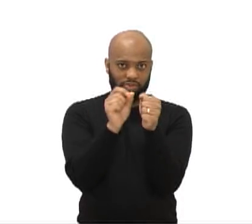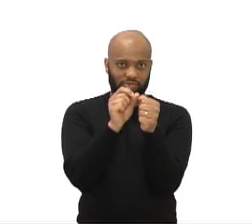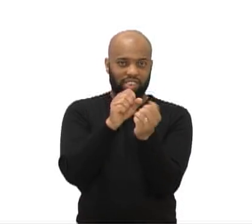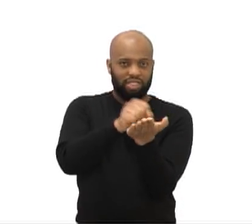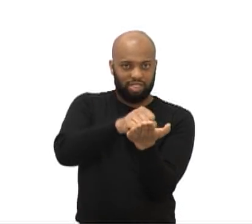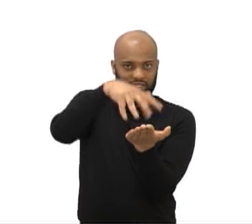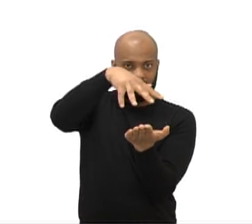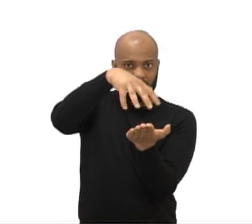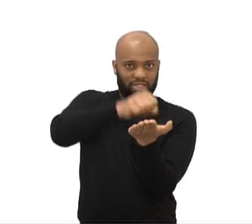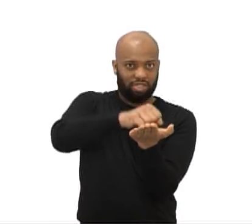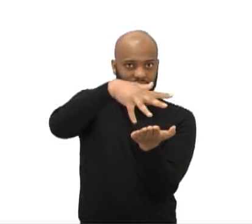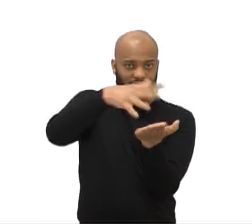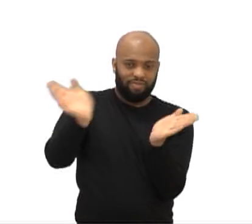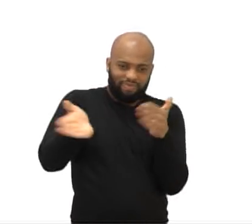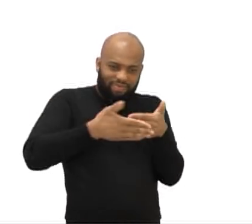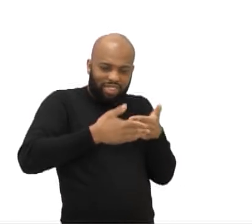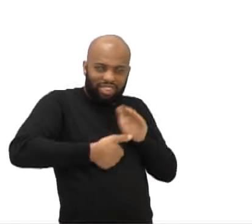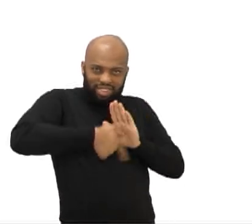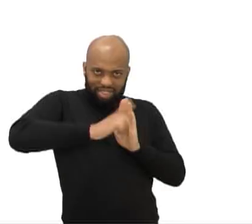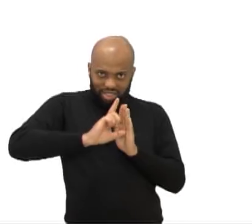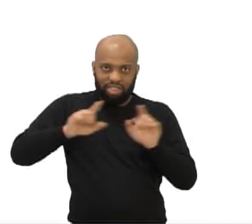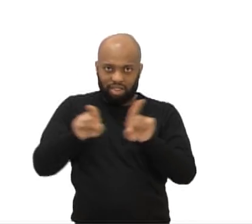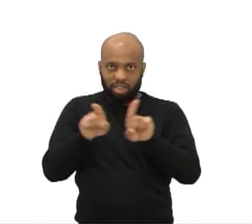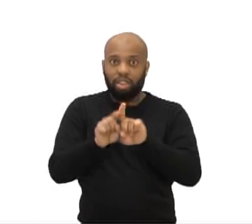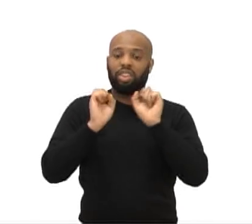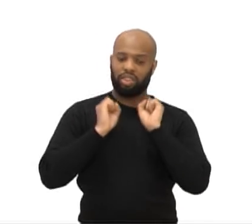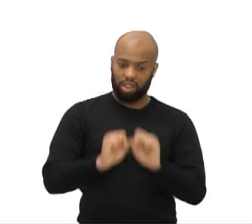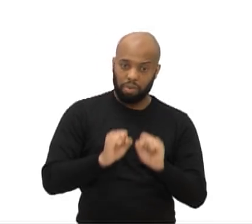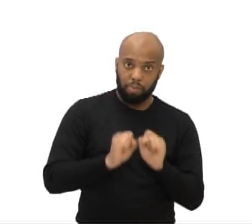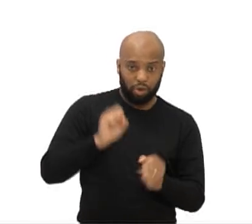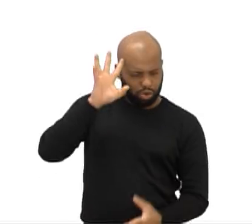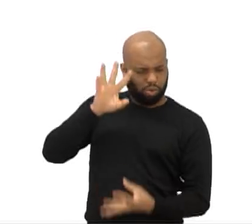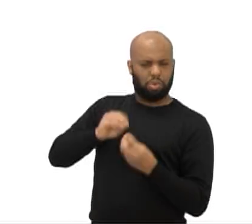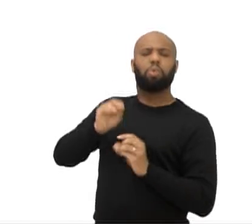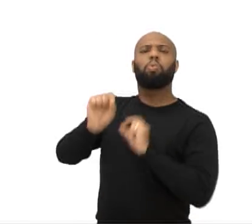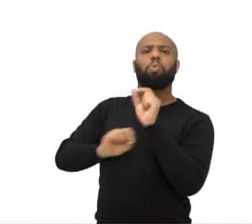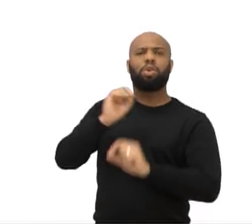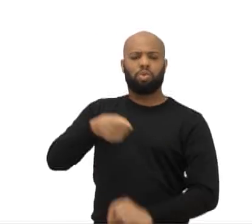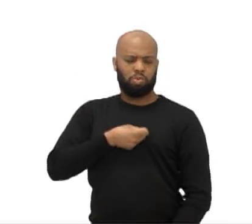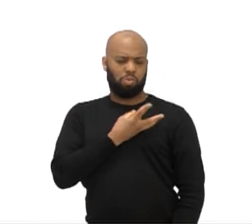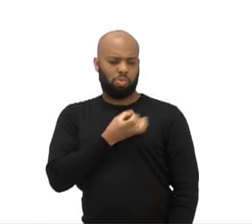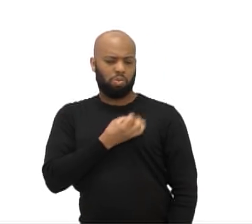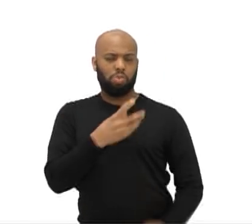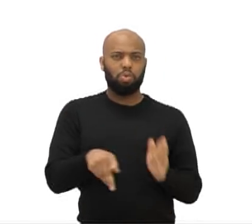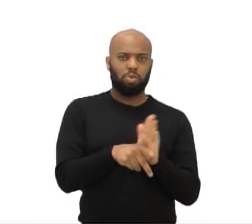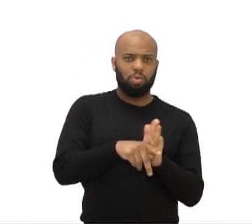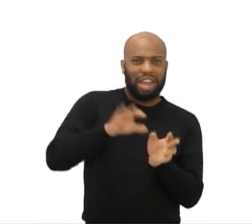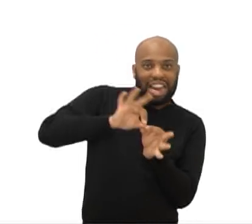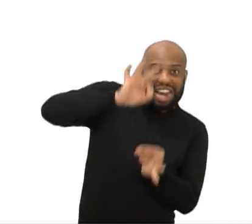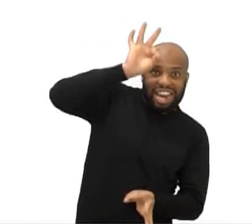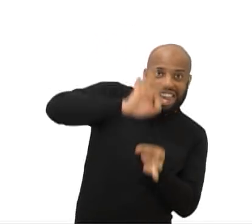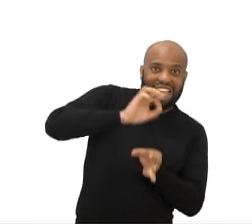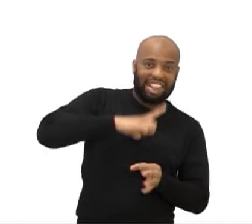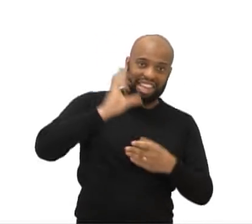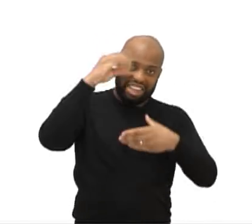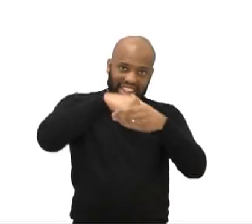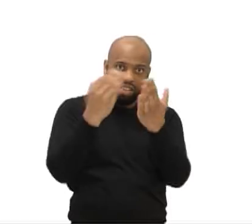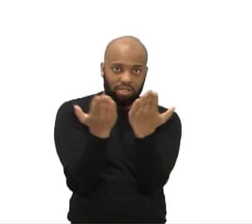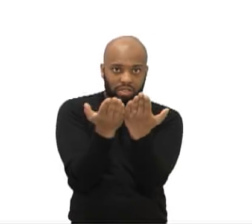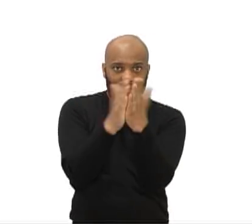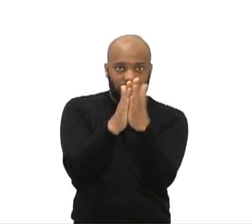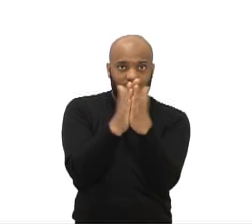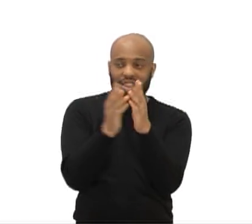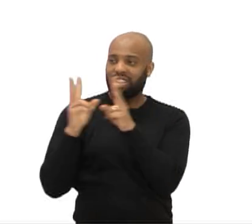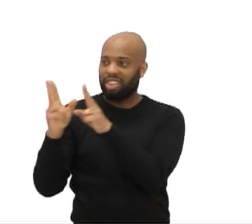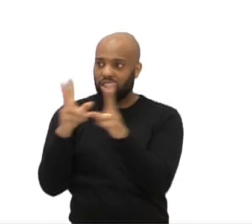anteriores, lembra que a gente mostrou agora há pouco ali, podemos concluir que o número de eixos de simetria é